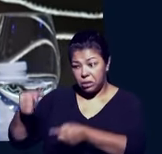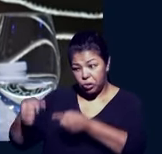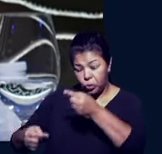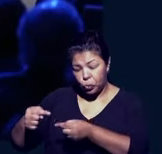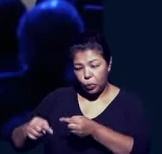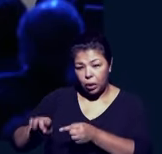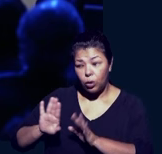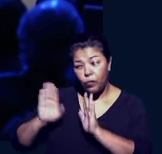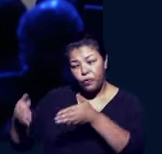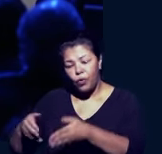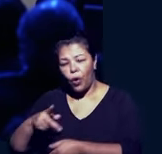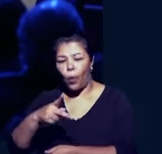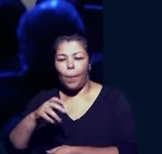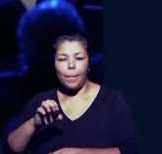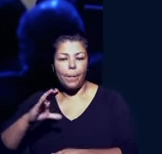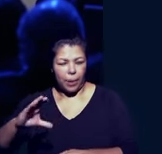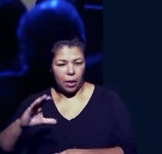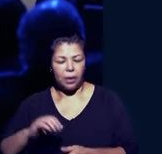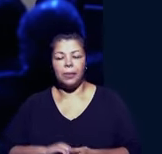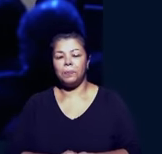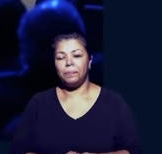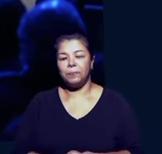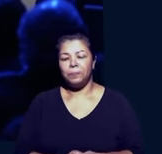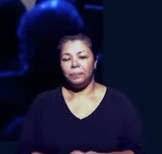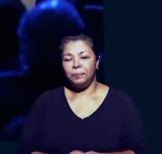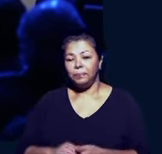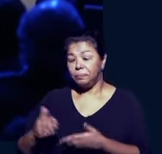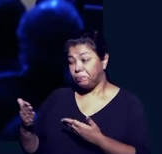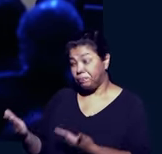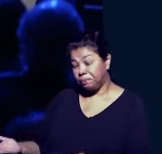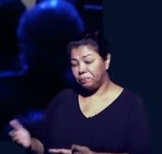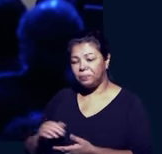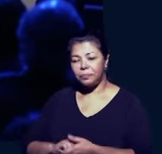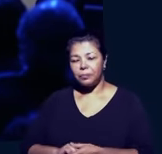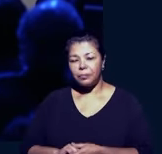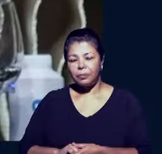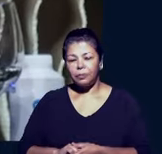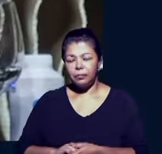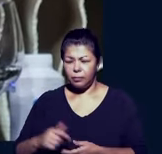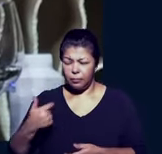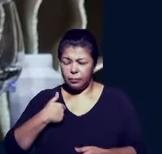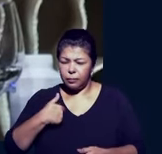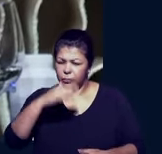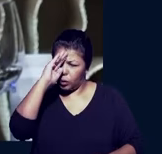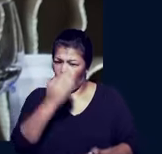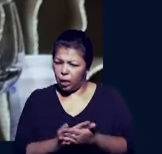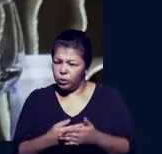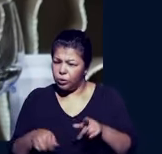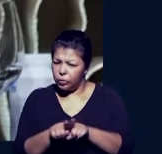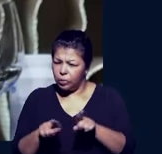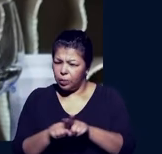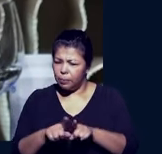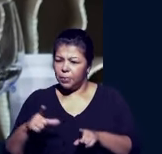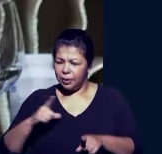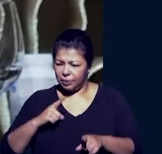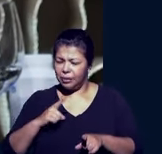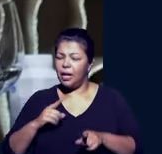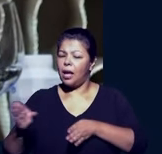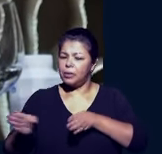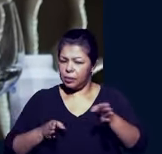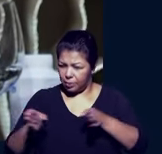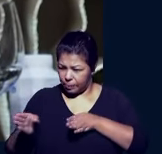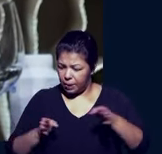PEC Governador Hélder a sensibilidade do Poder Executivo e do Poder Legislativo converge neste